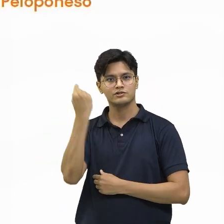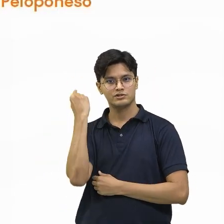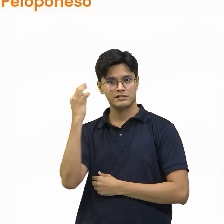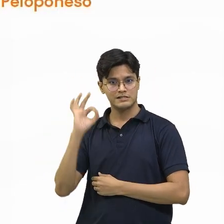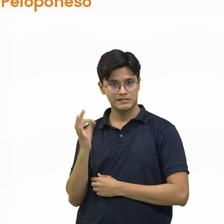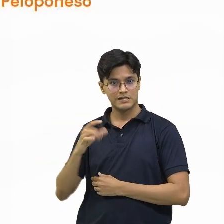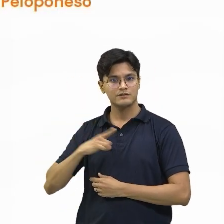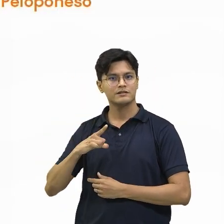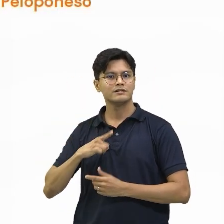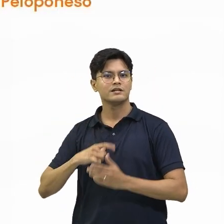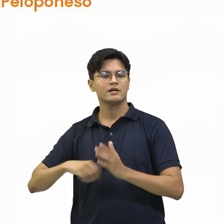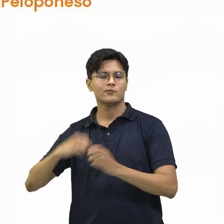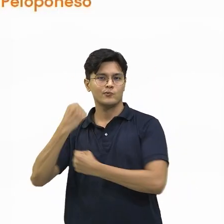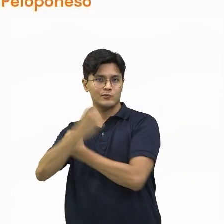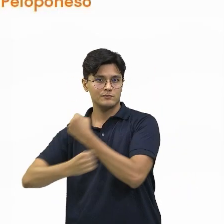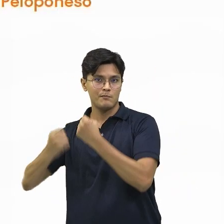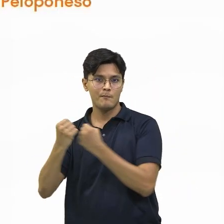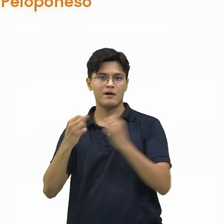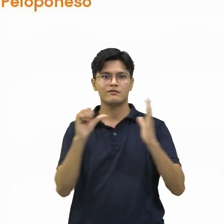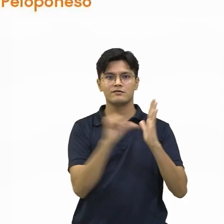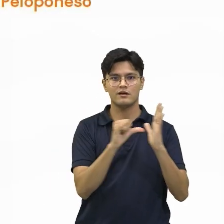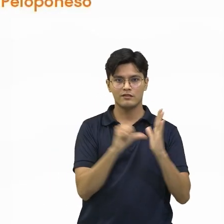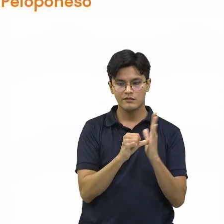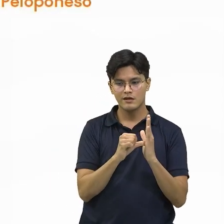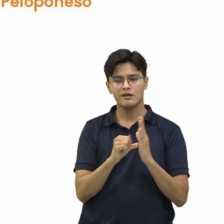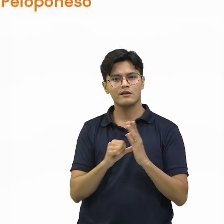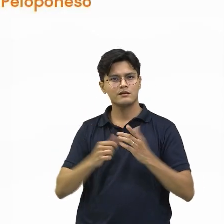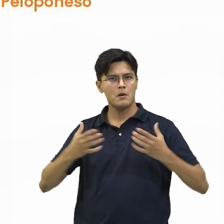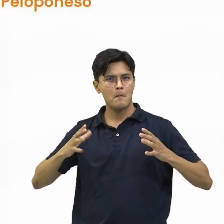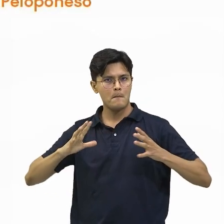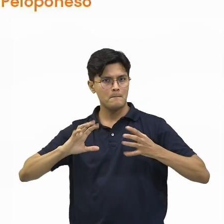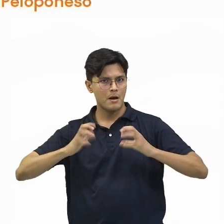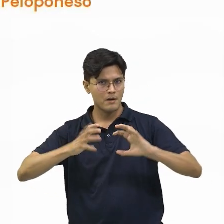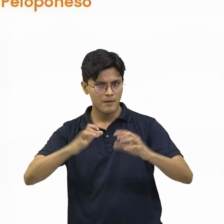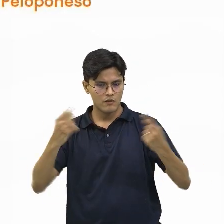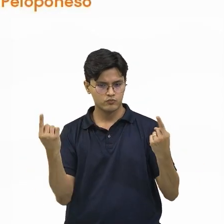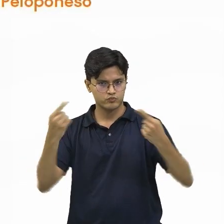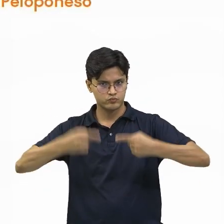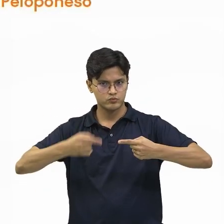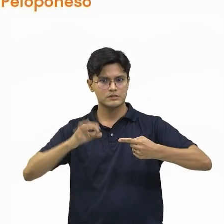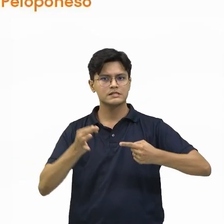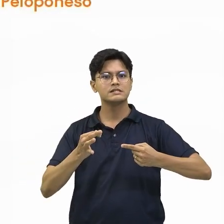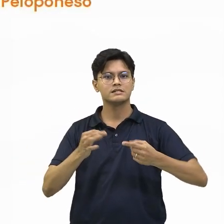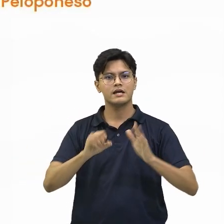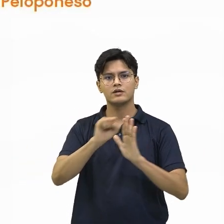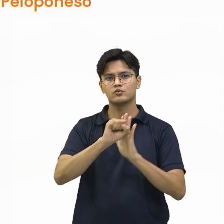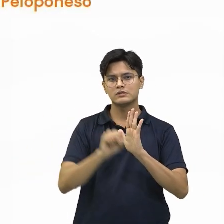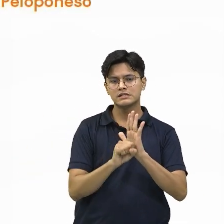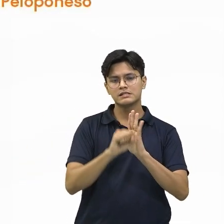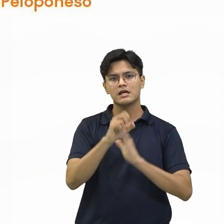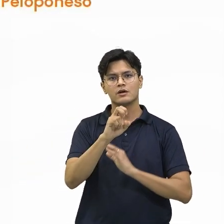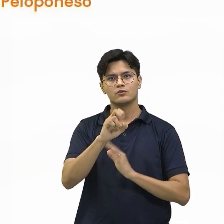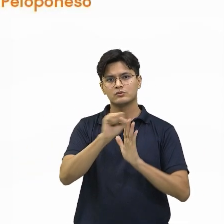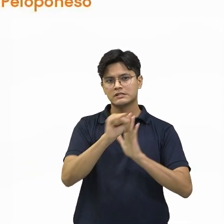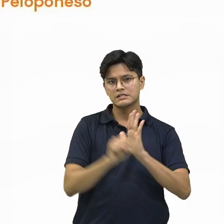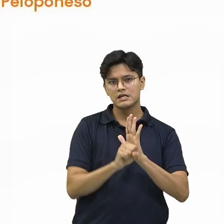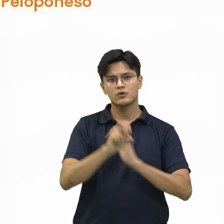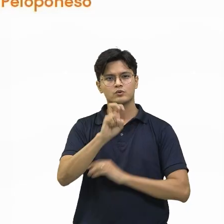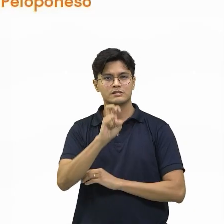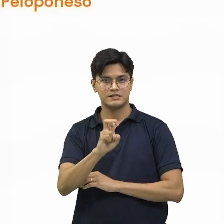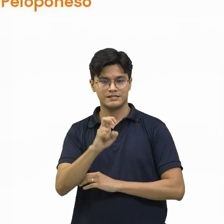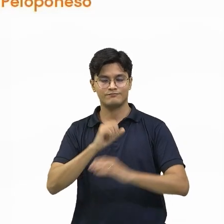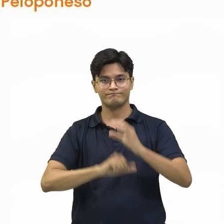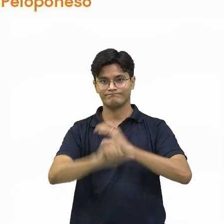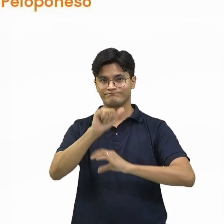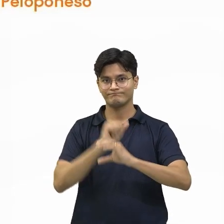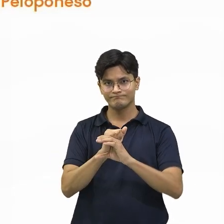e Espartas, justamente no século V a.C., pela disputa, né, do domínio do